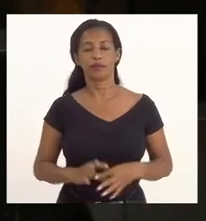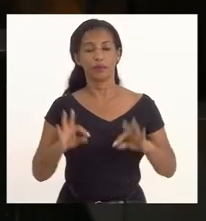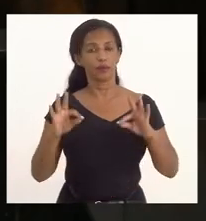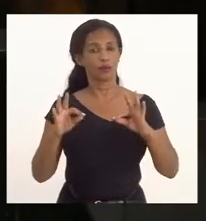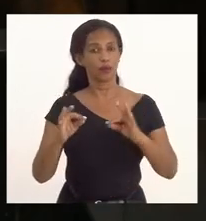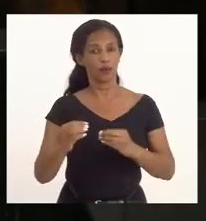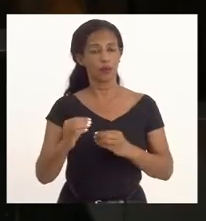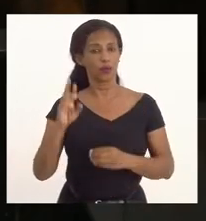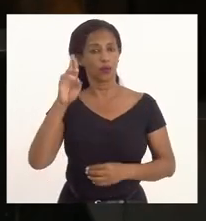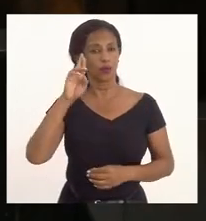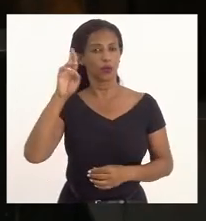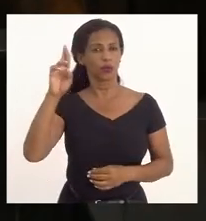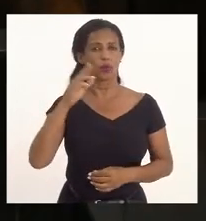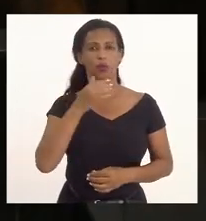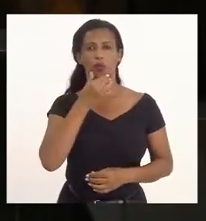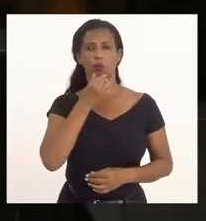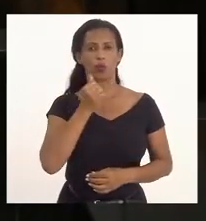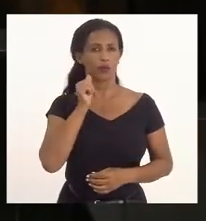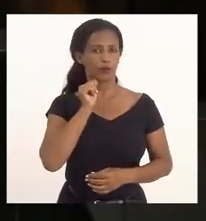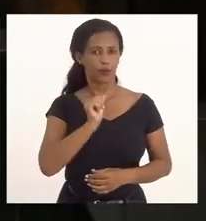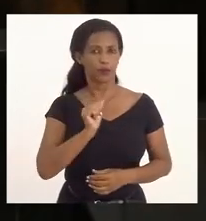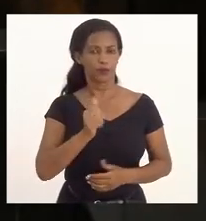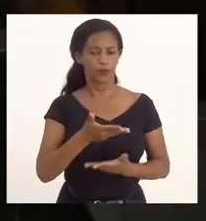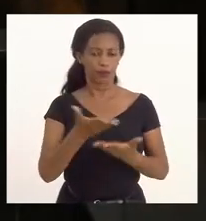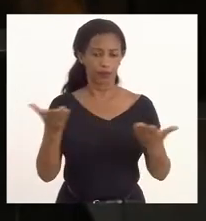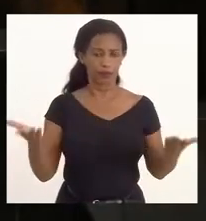senhoras e senhores.